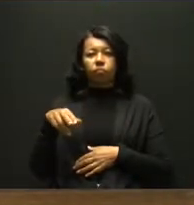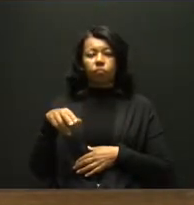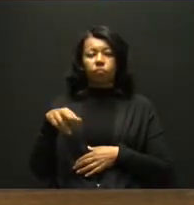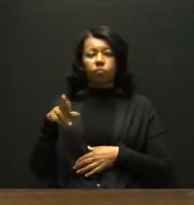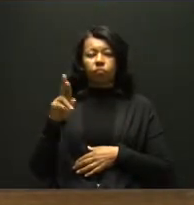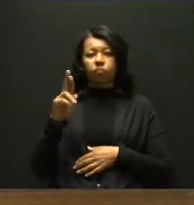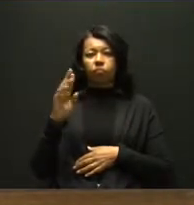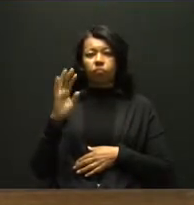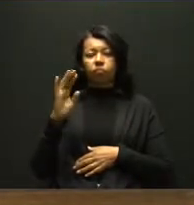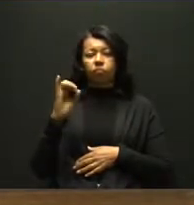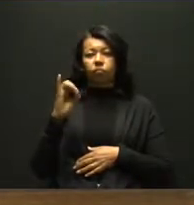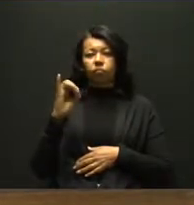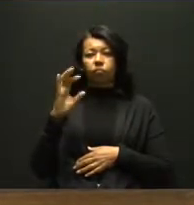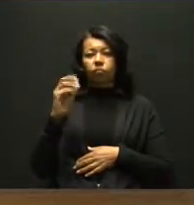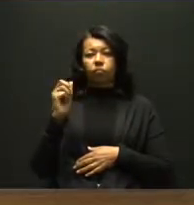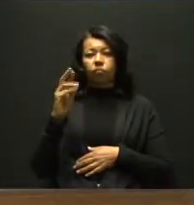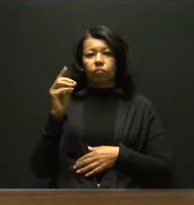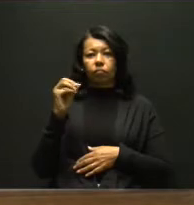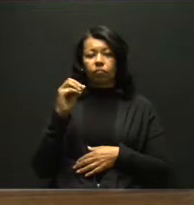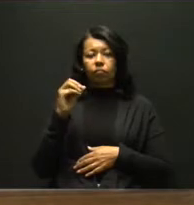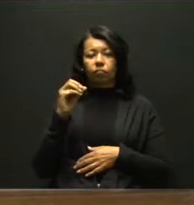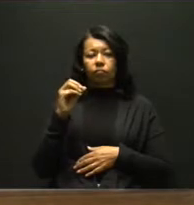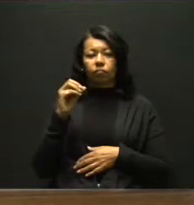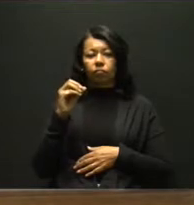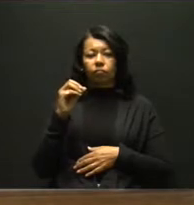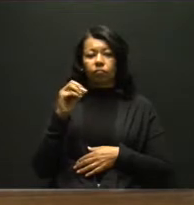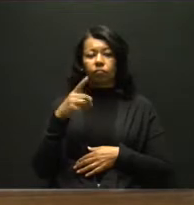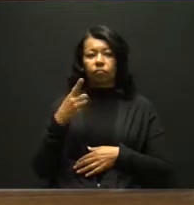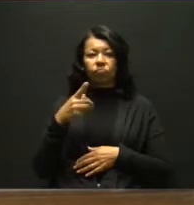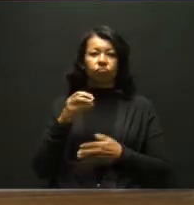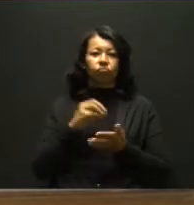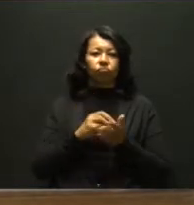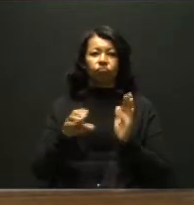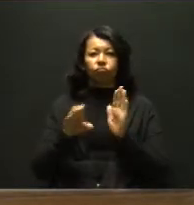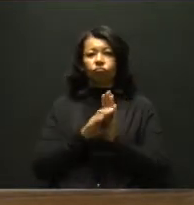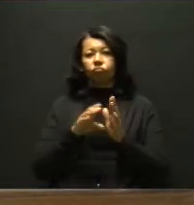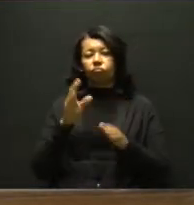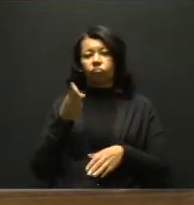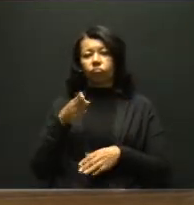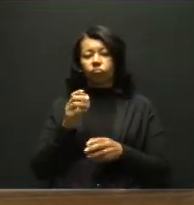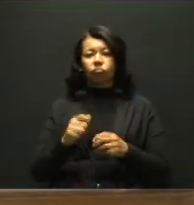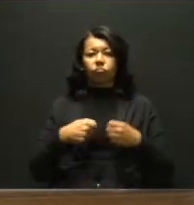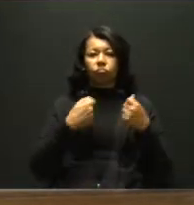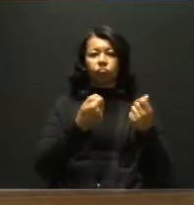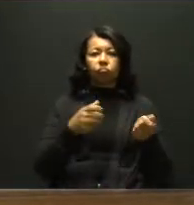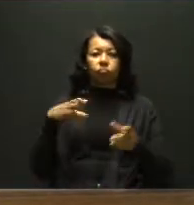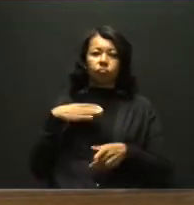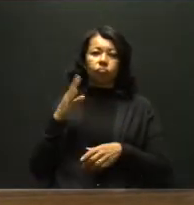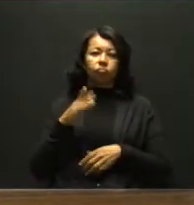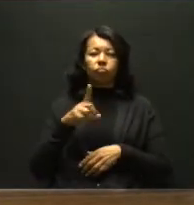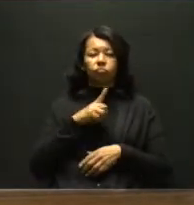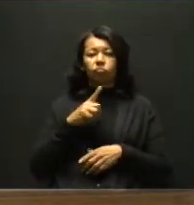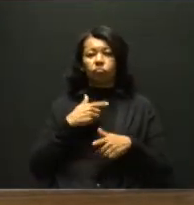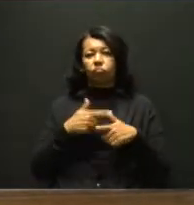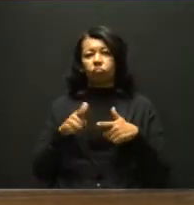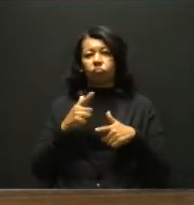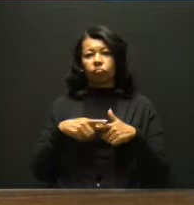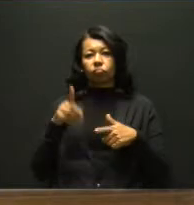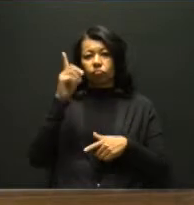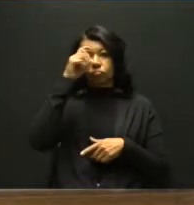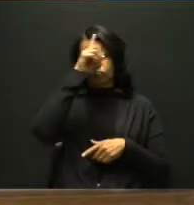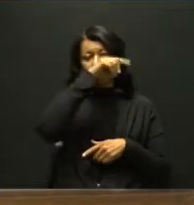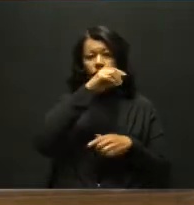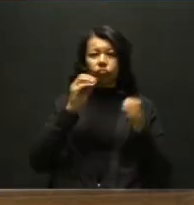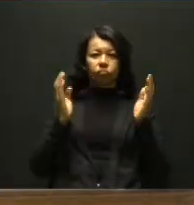com essa finalidade porque a gente não pode atribuir o município que já têm cargas duas cargas pesadas hoje na ponta